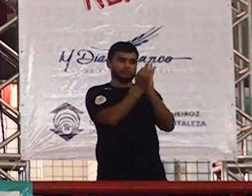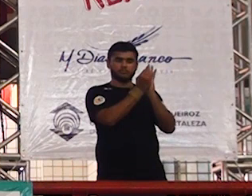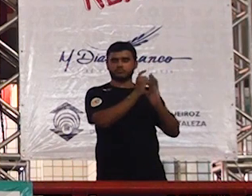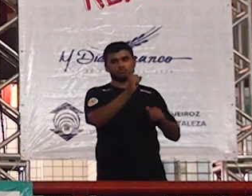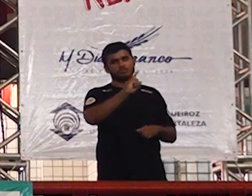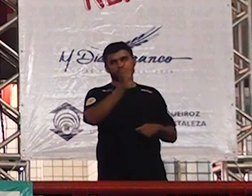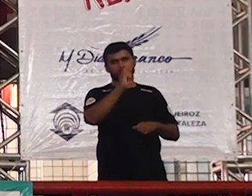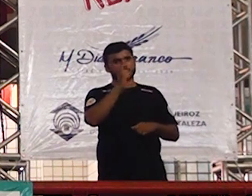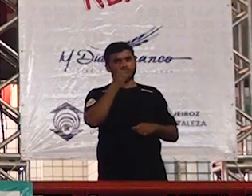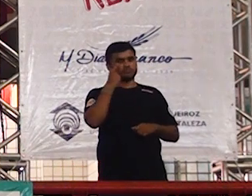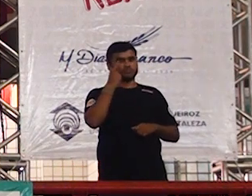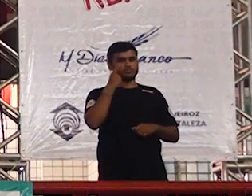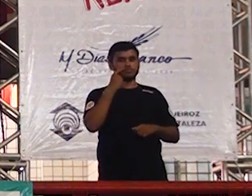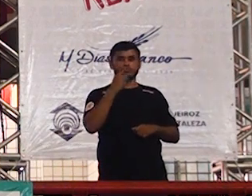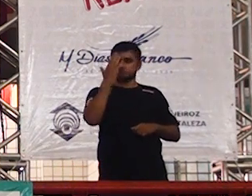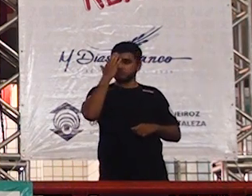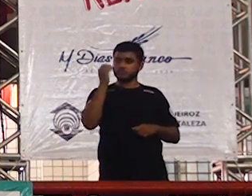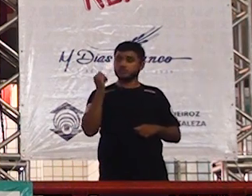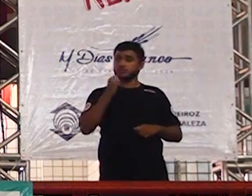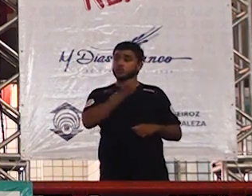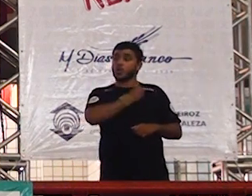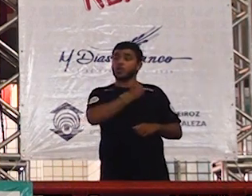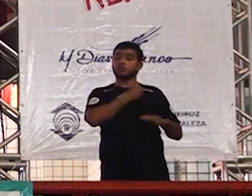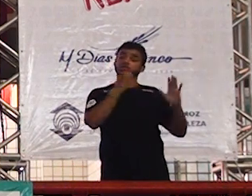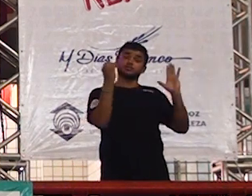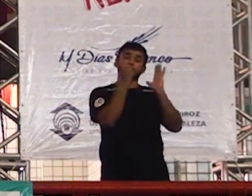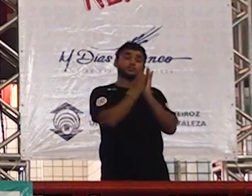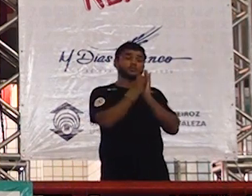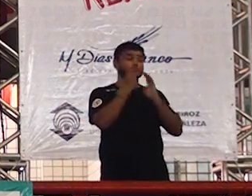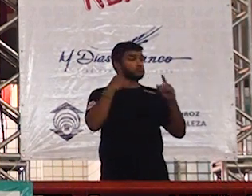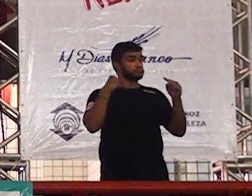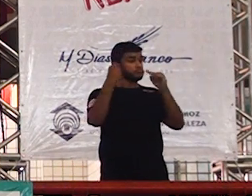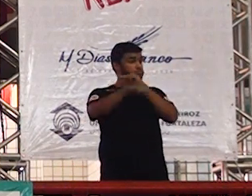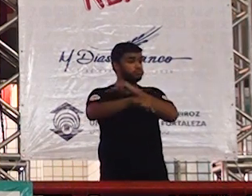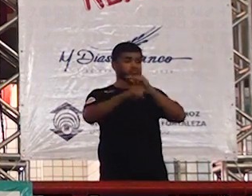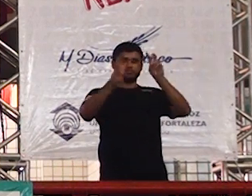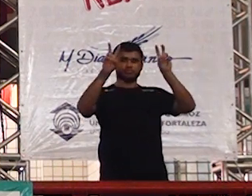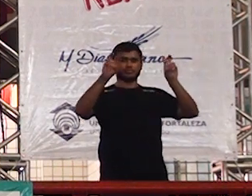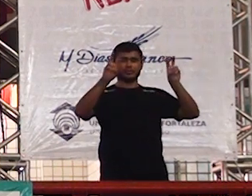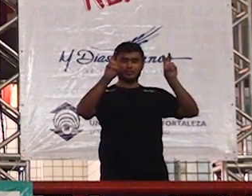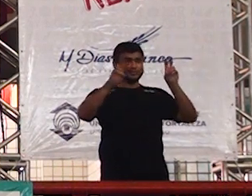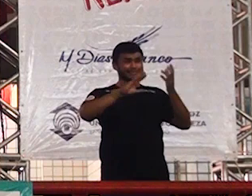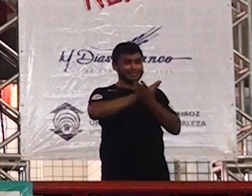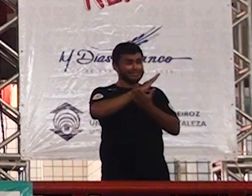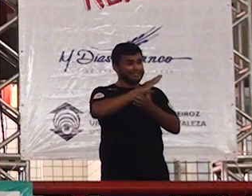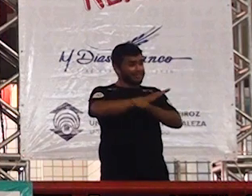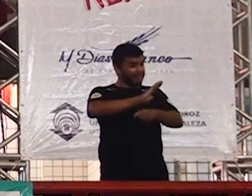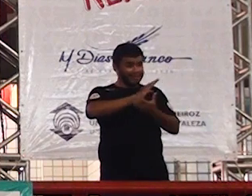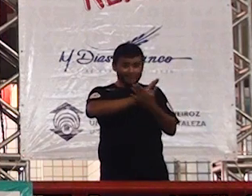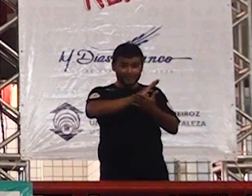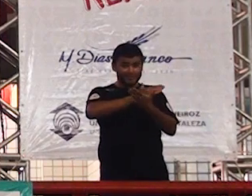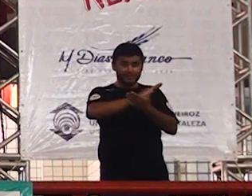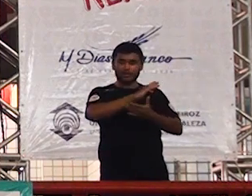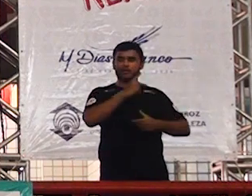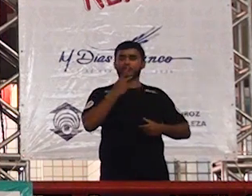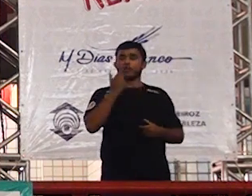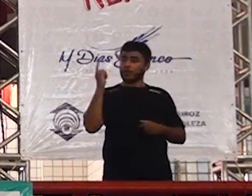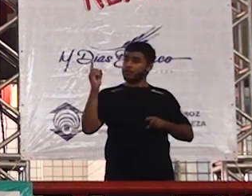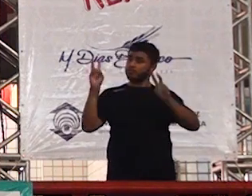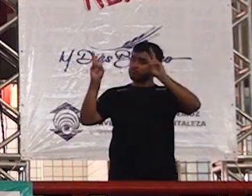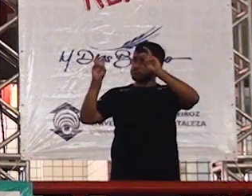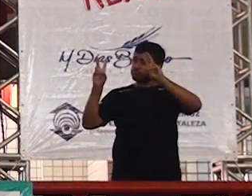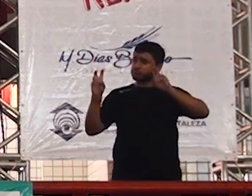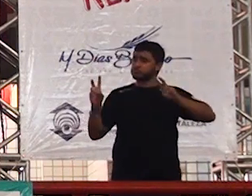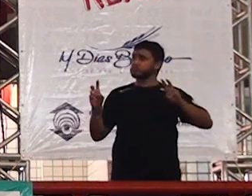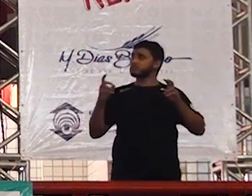Zero não. Eu disse para vocês que zero é o quê, pessoal? É o aluno fugir do tema. Todos esses fragmentos são de alunos que